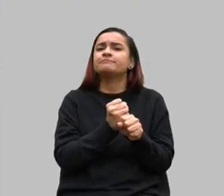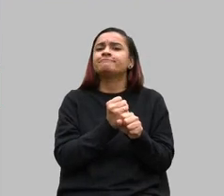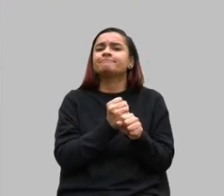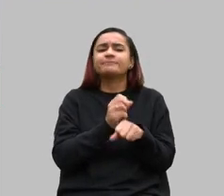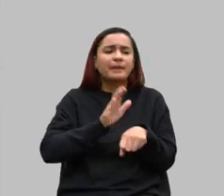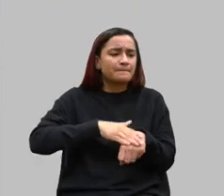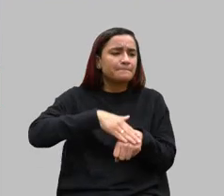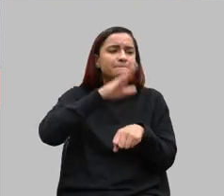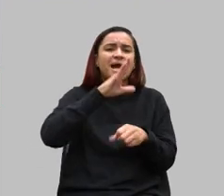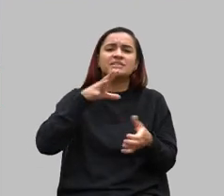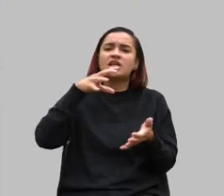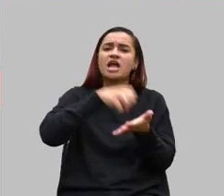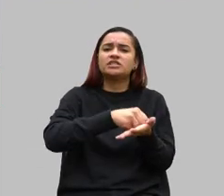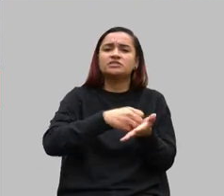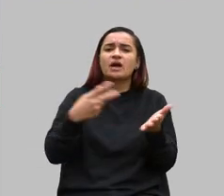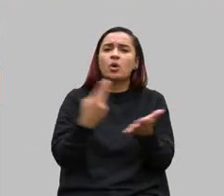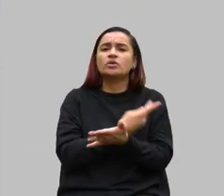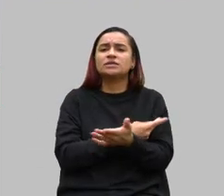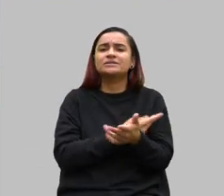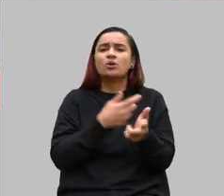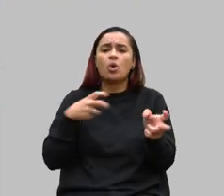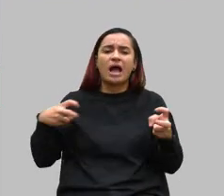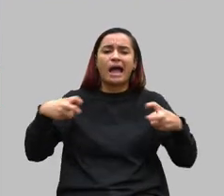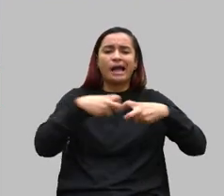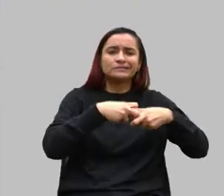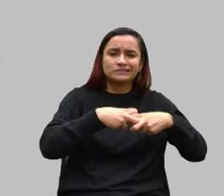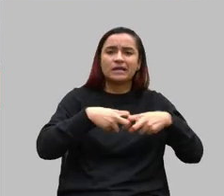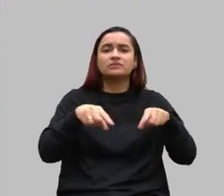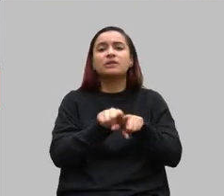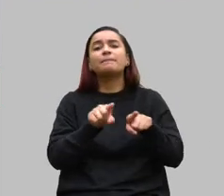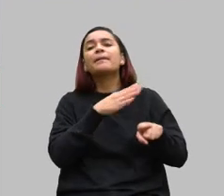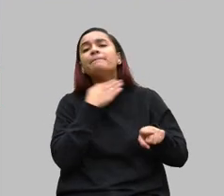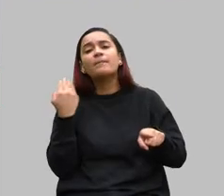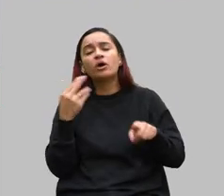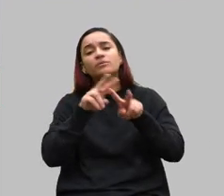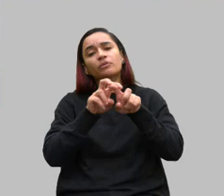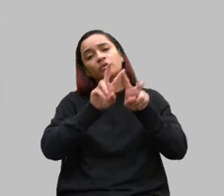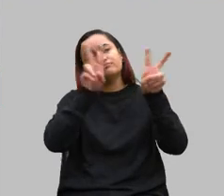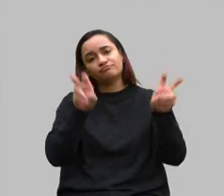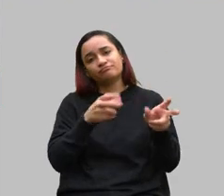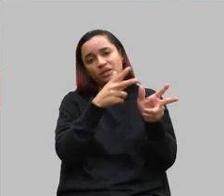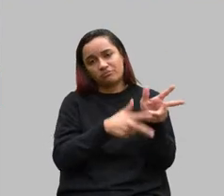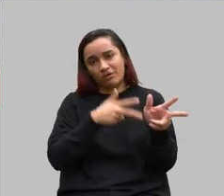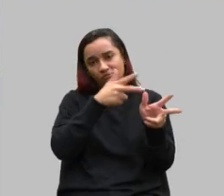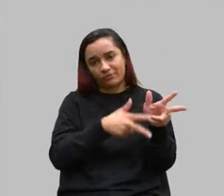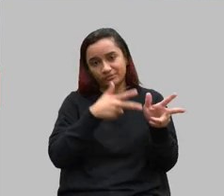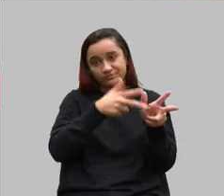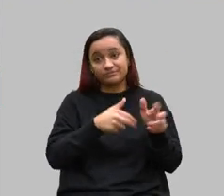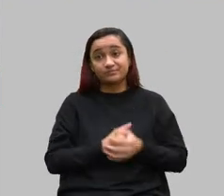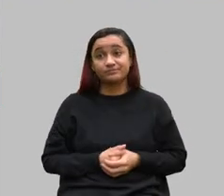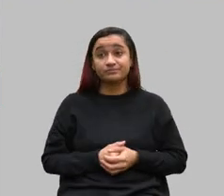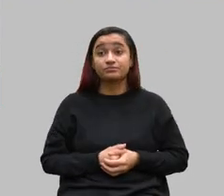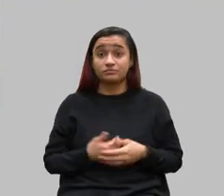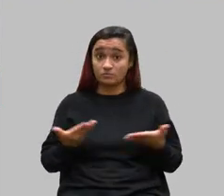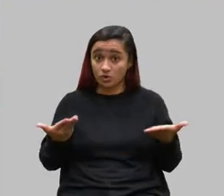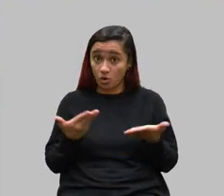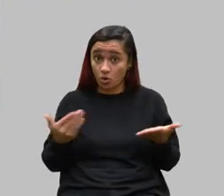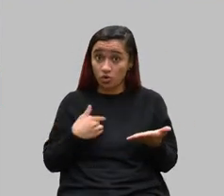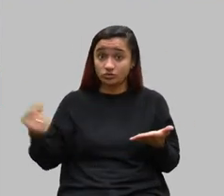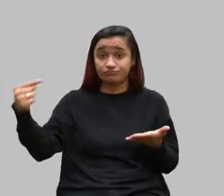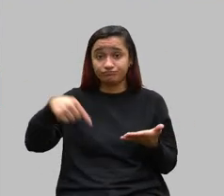registrou acidentes e mortes envolvendo A Ferrovia Hoje venho aqui para discutir com